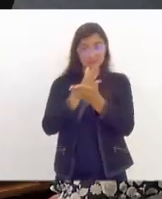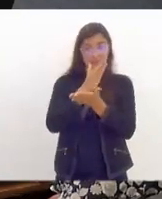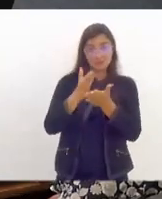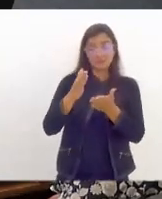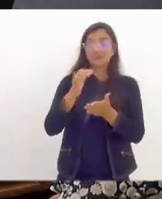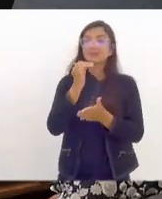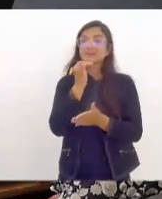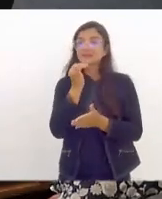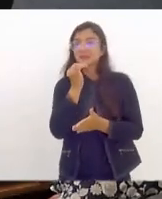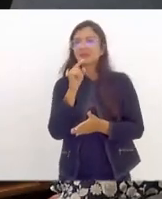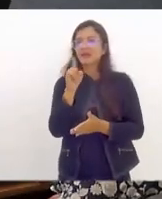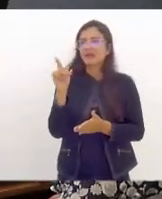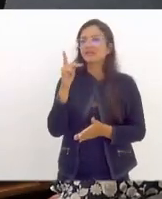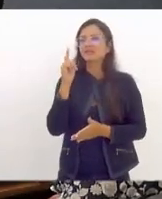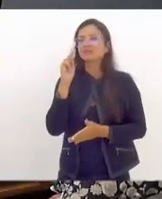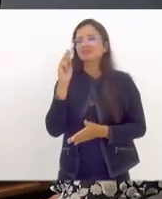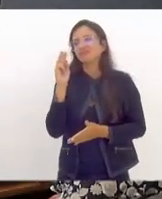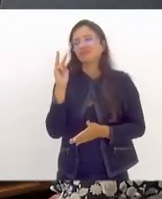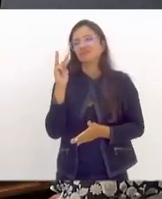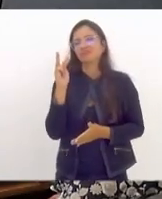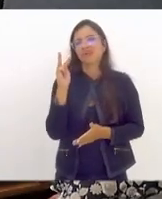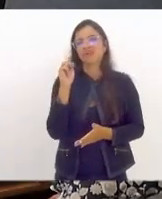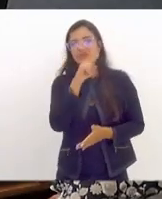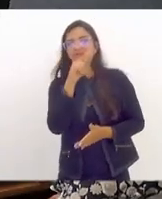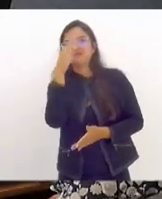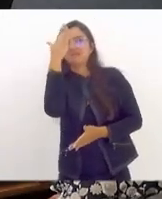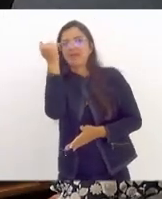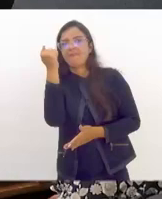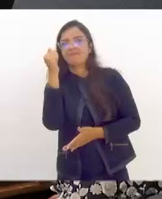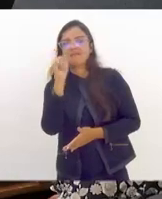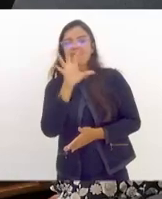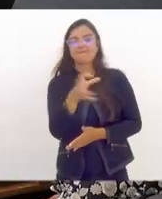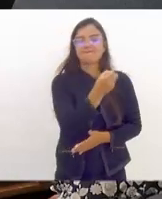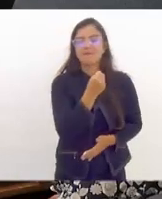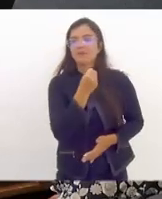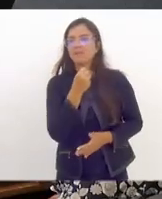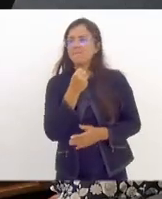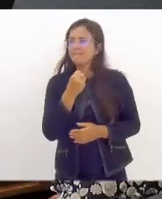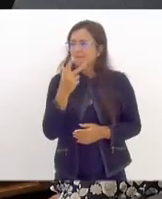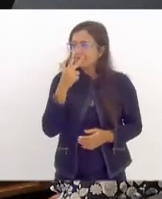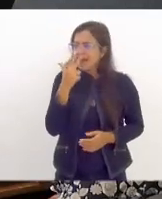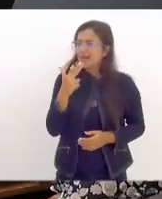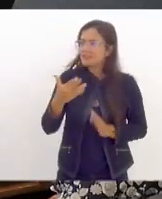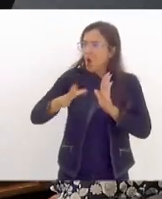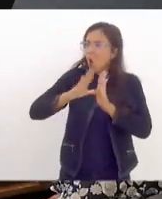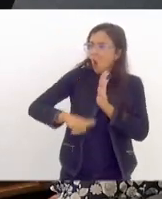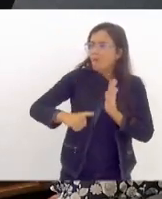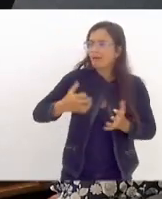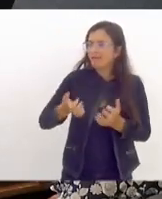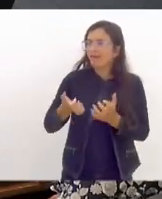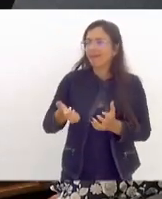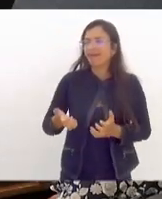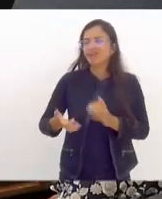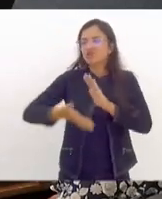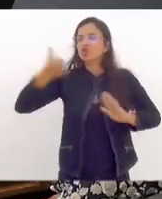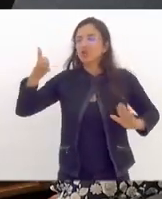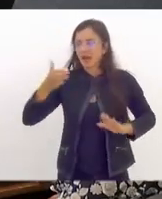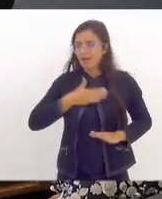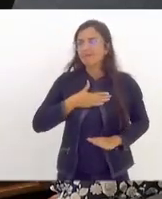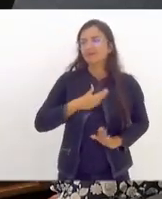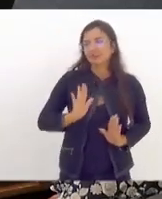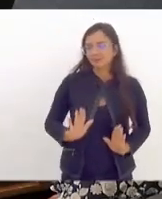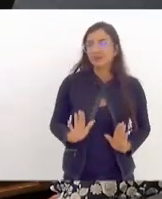pegar aquilo que você sabe né E se apoderar disso eu sofri muito isso durante esses 17 anos mas